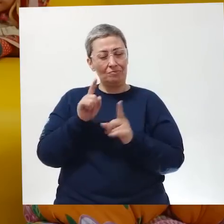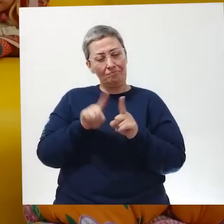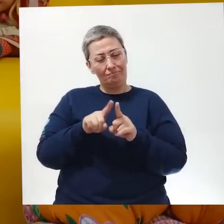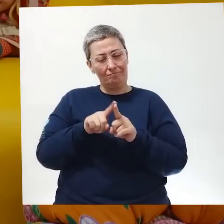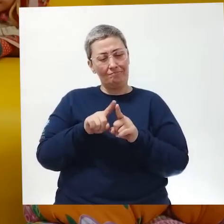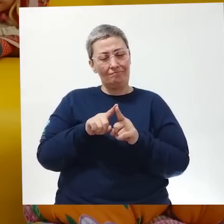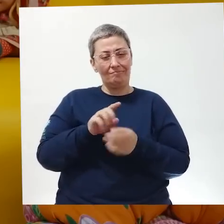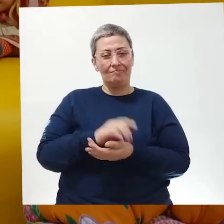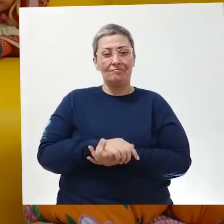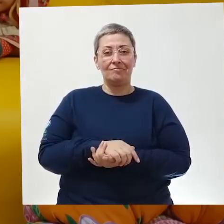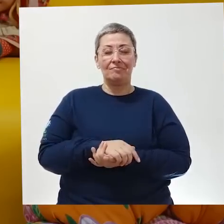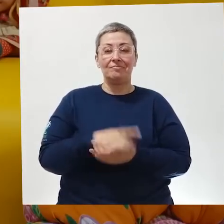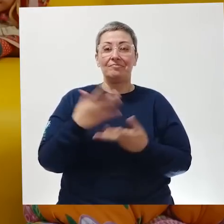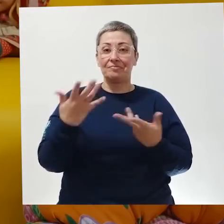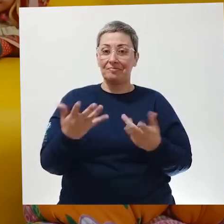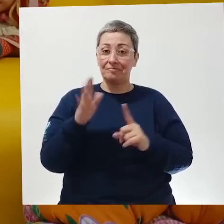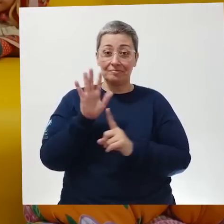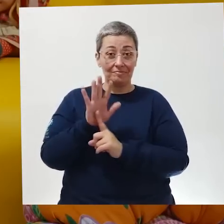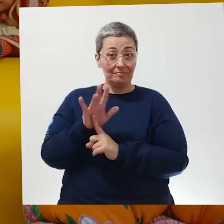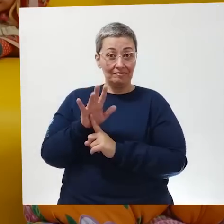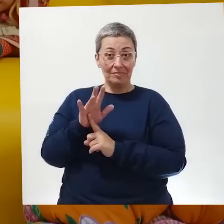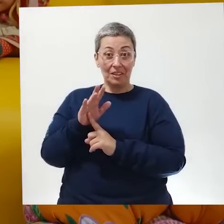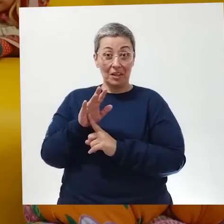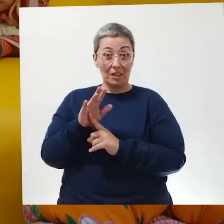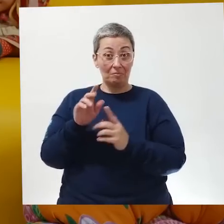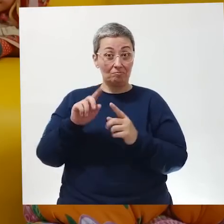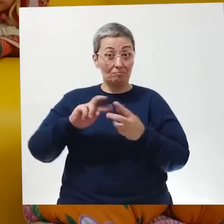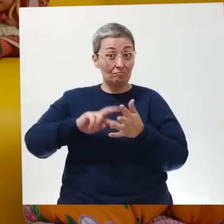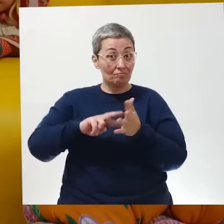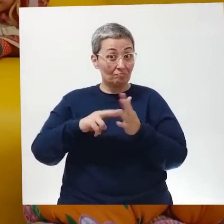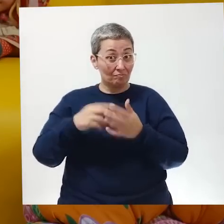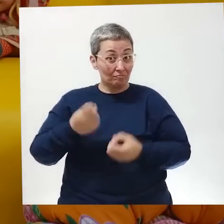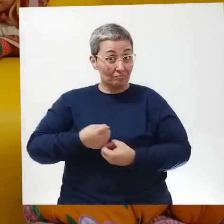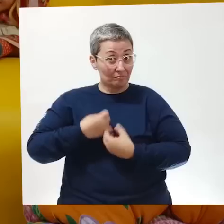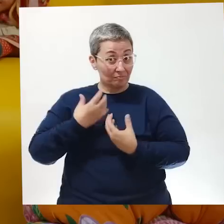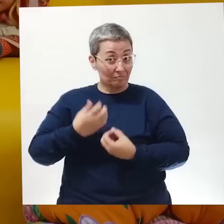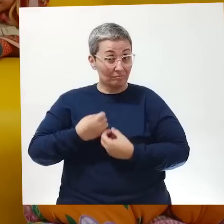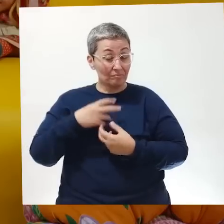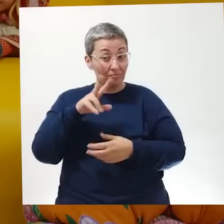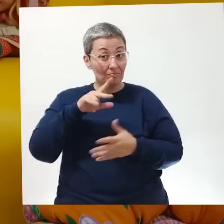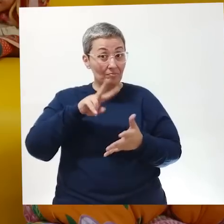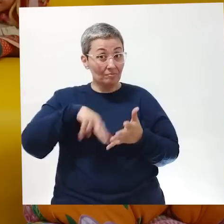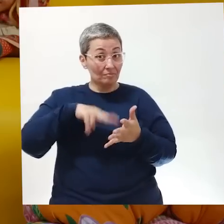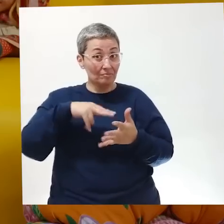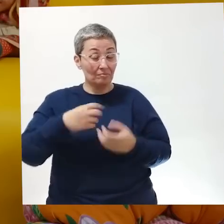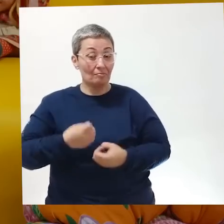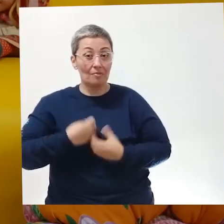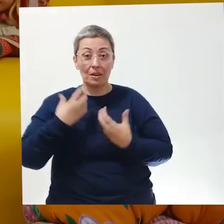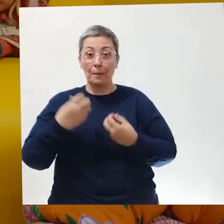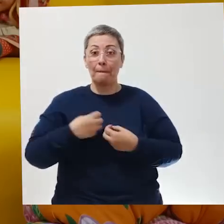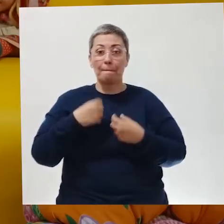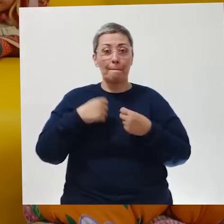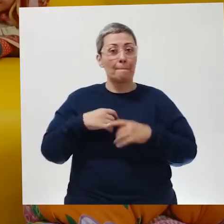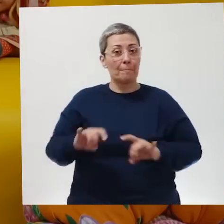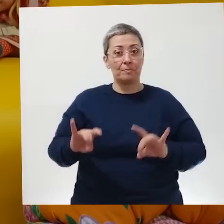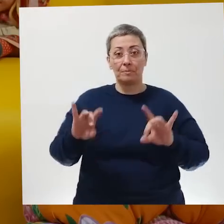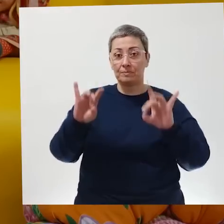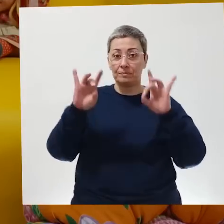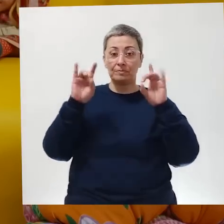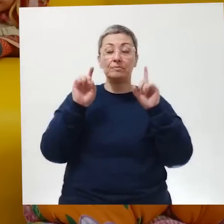também de faz de conta, uma vela poema. Eu vou ler para vocês um poema muito